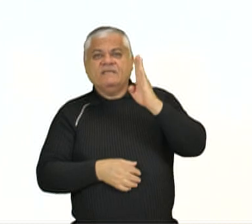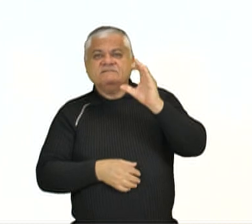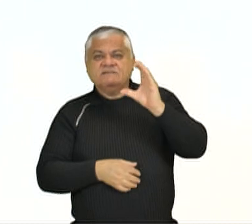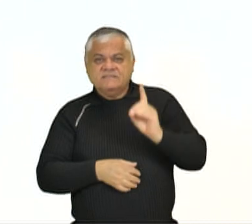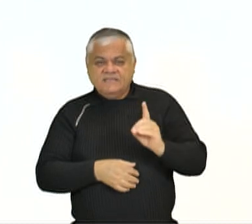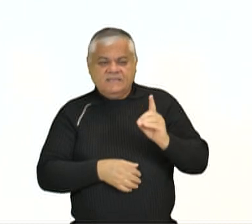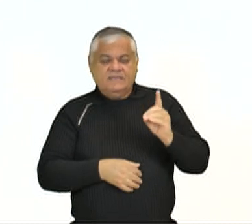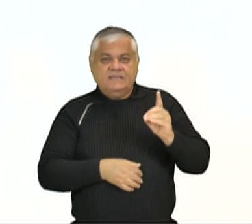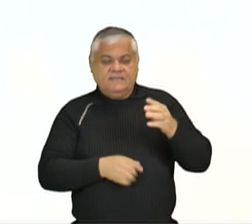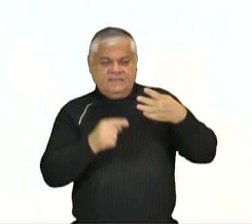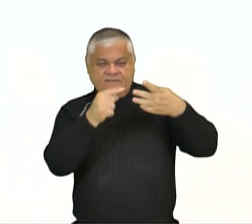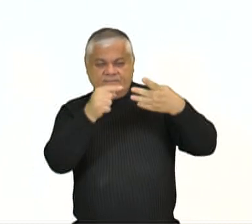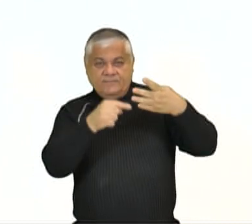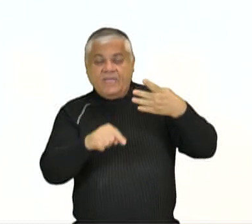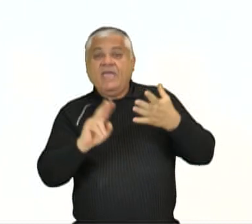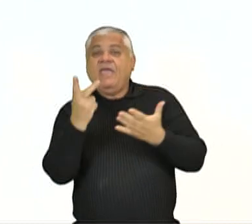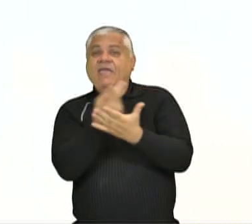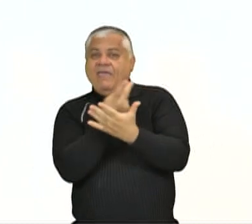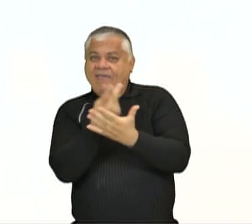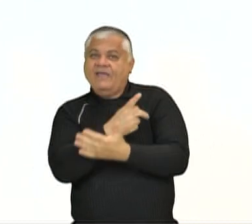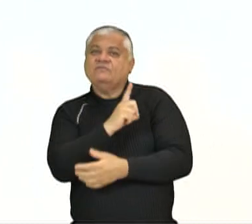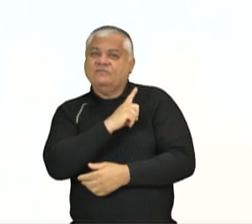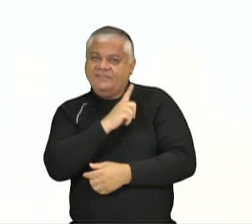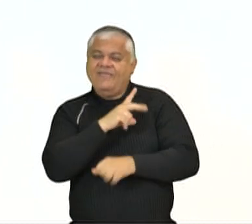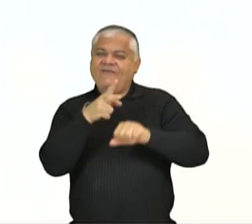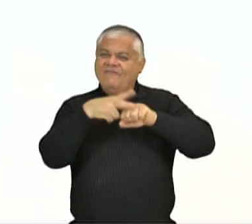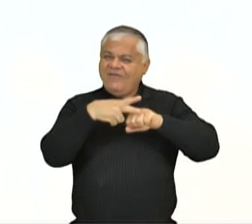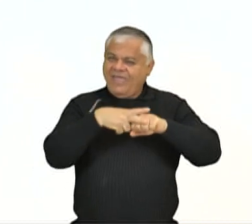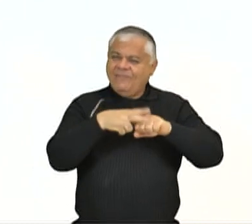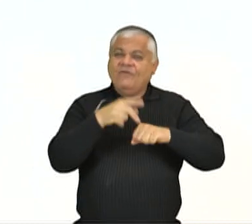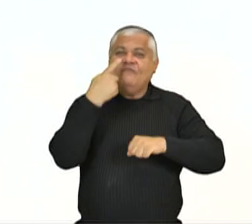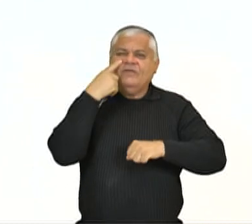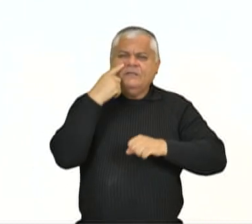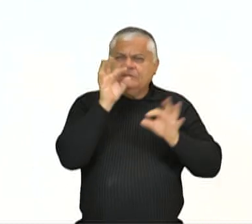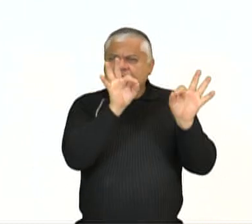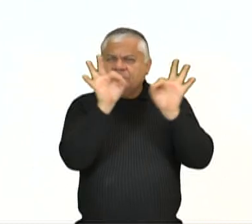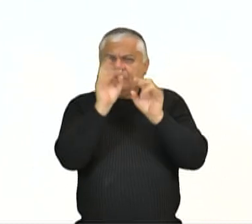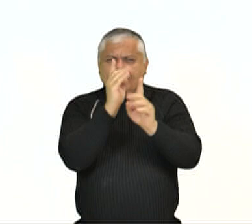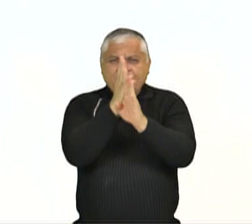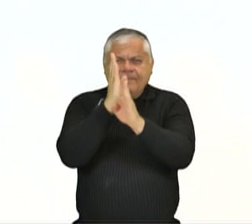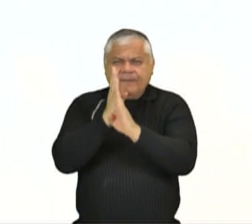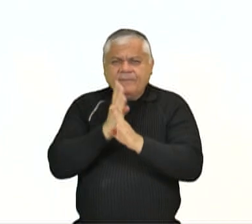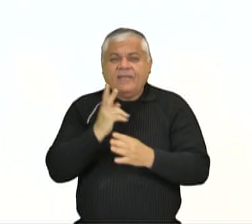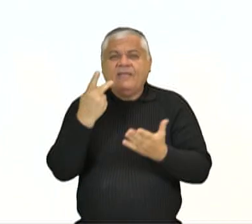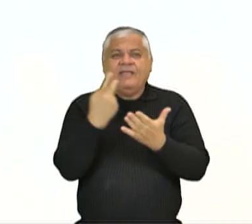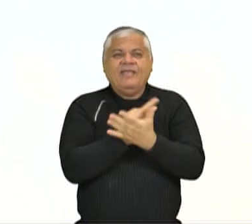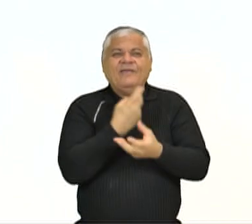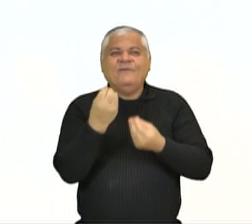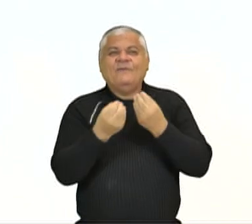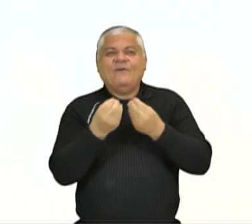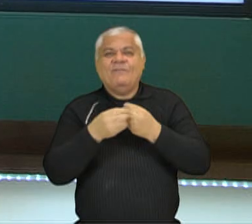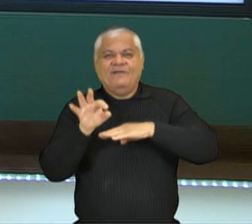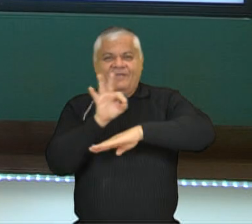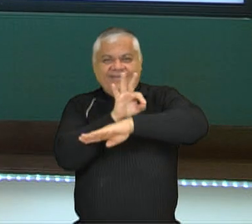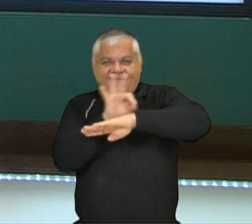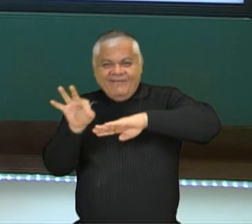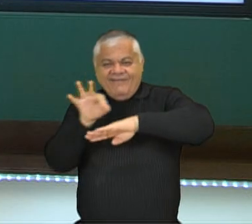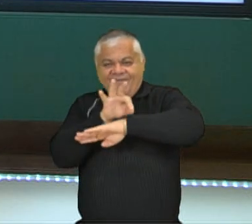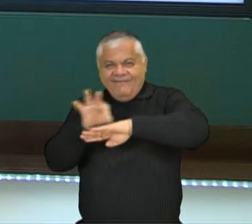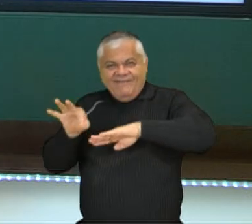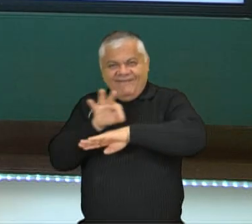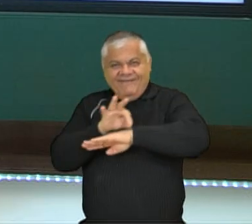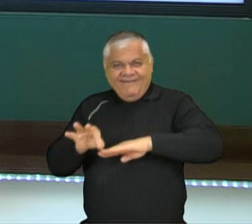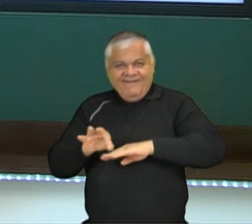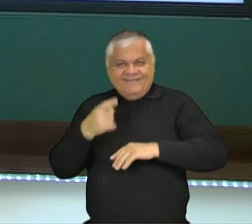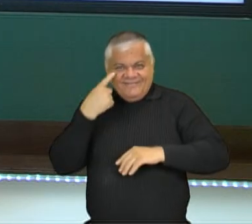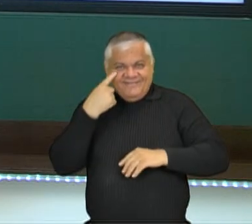frases têm um erro no tempo verbal. Eu quero que vocês identifiquem esse erro como eu fiz aqui, olha. If you dream